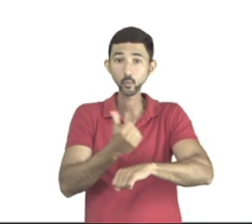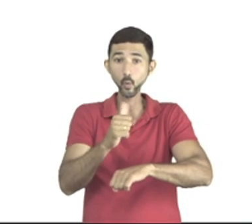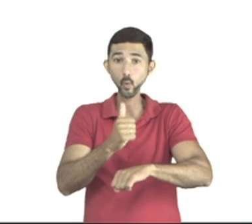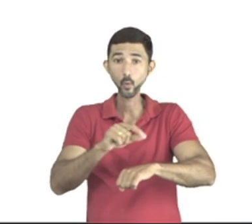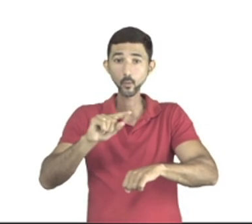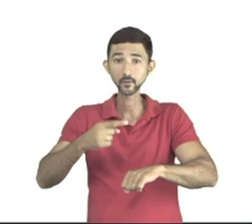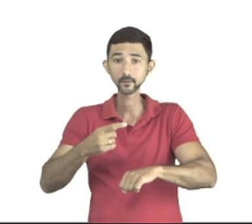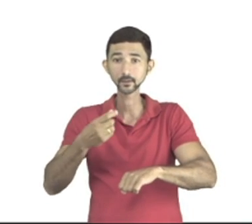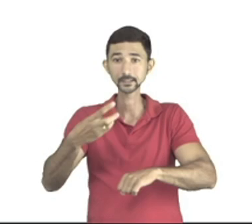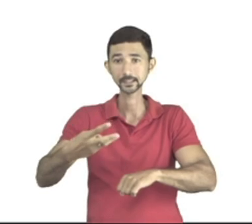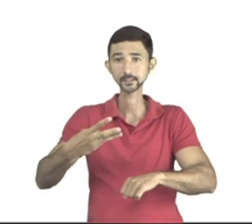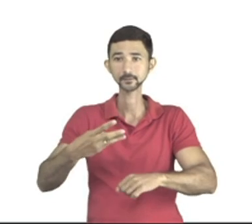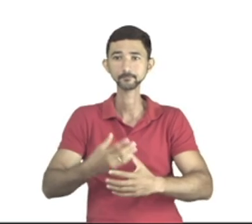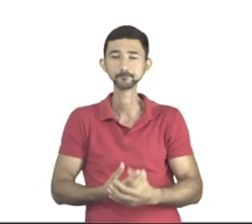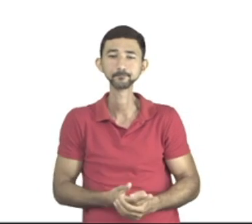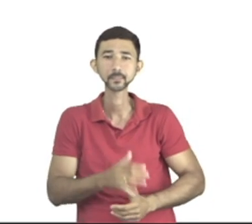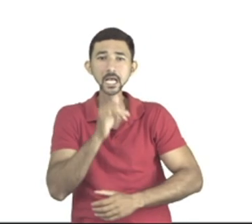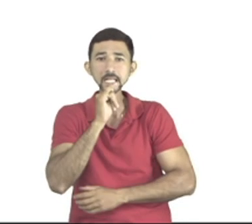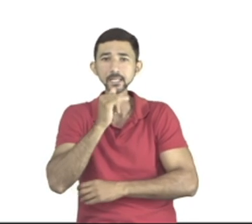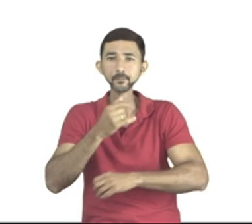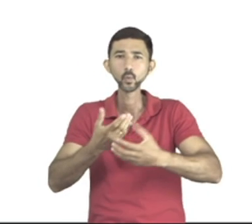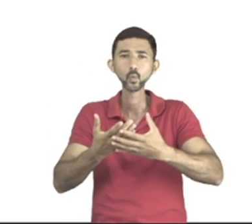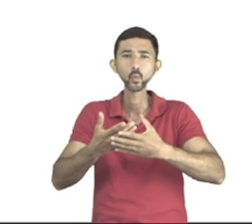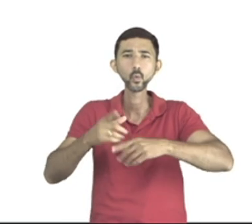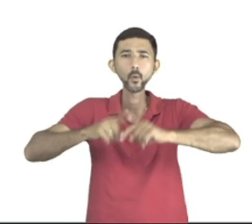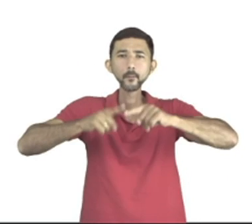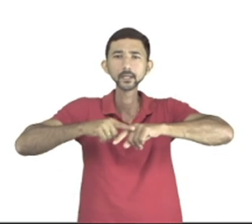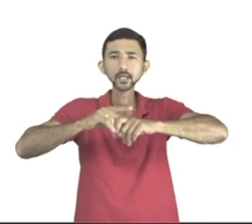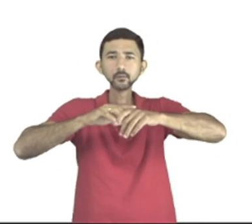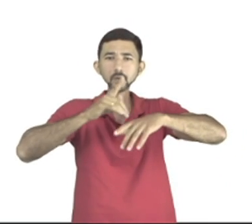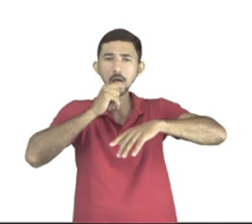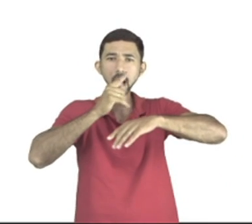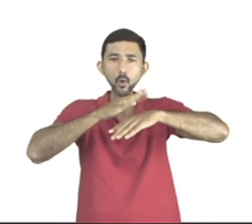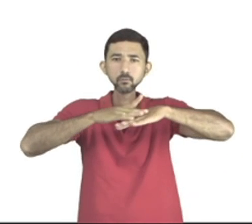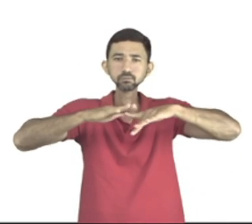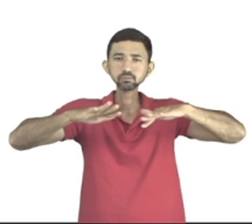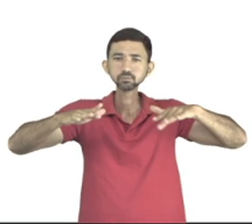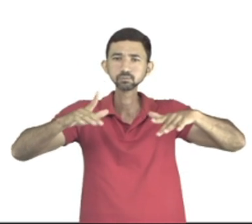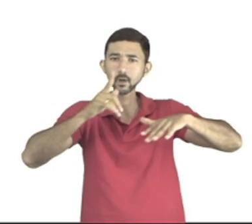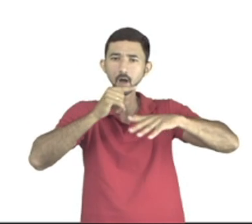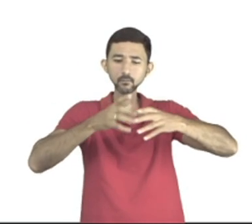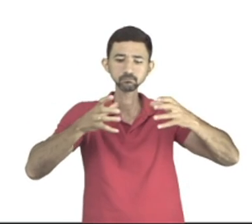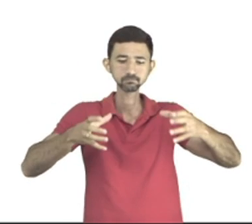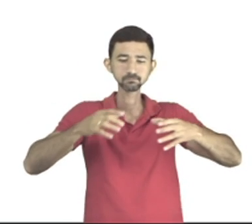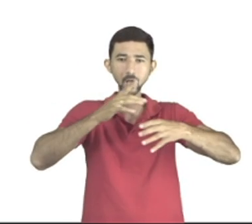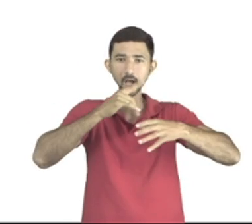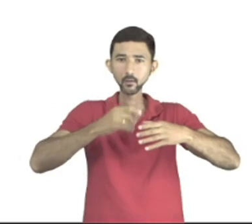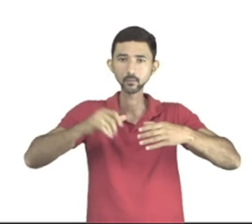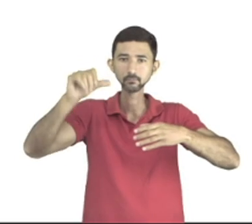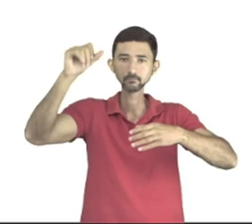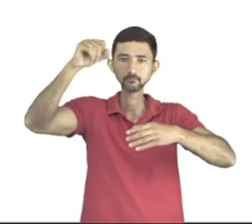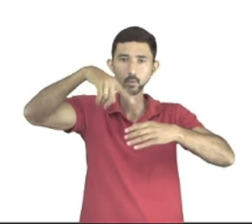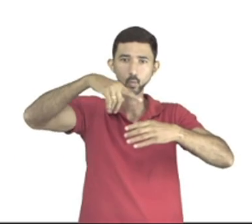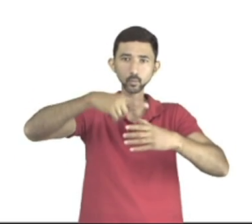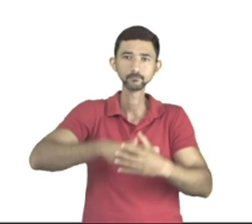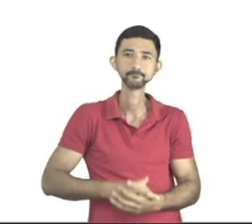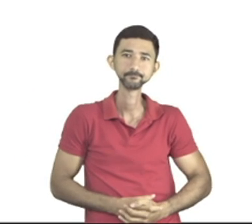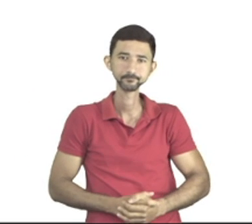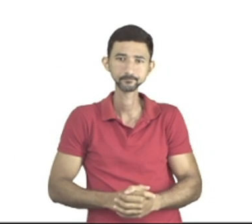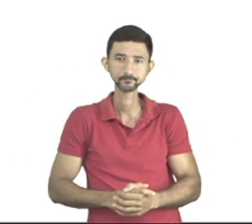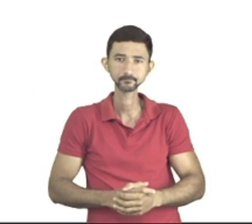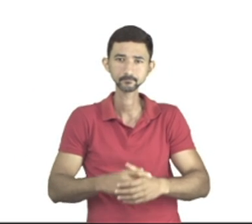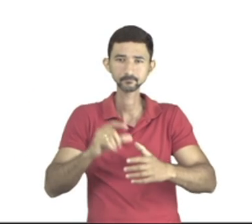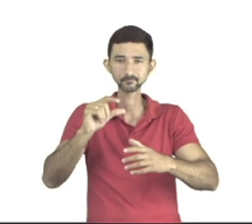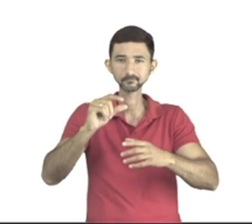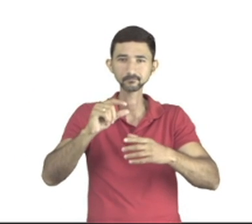11,3. Então quando eu tenho uma superfície de água, eu tenho uma bacia e jogo aquela